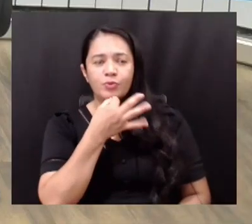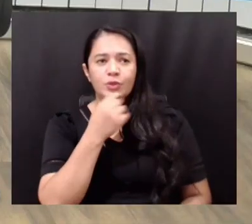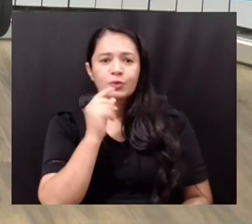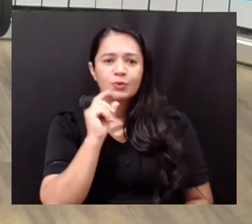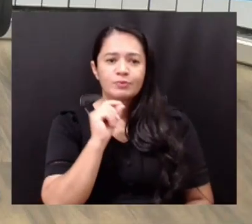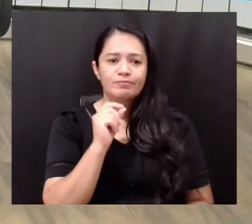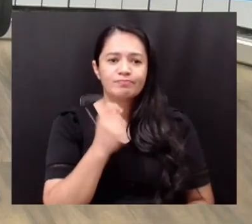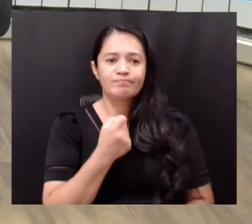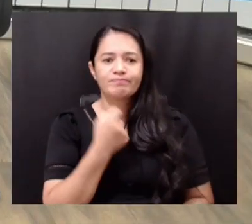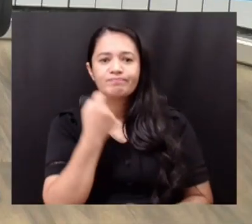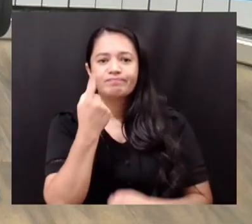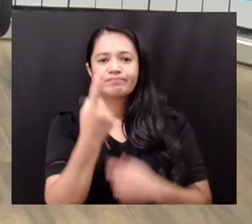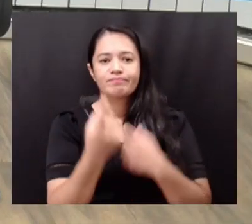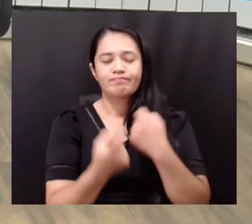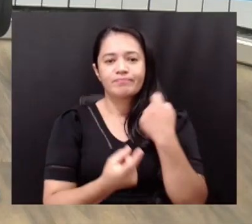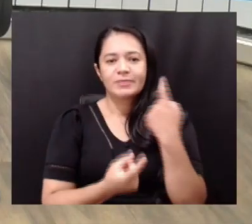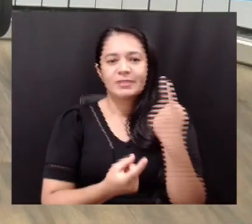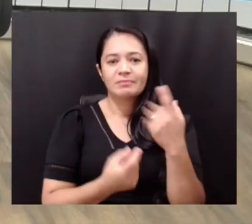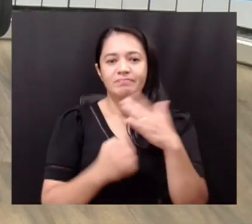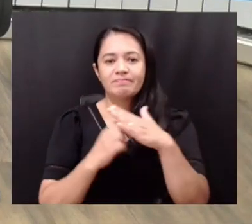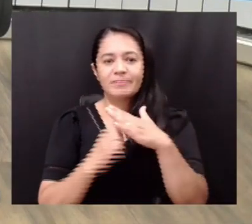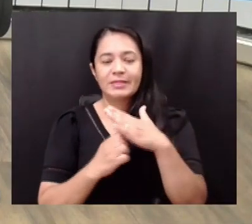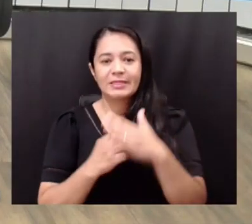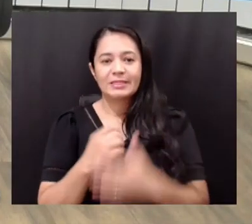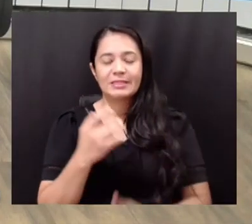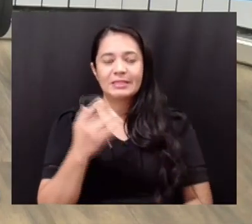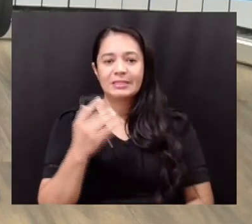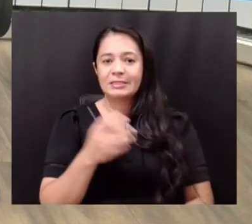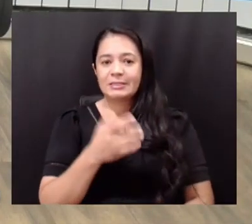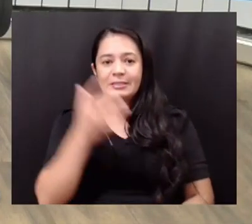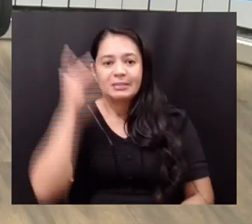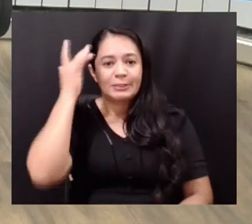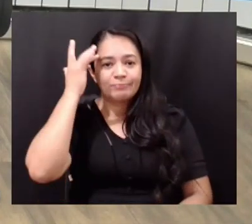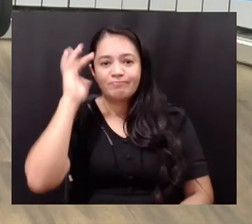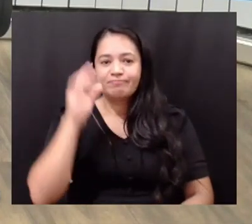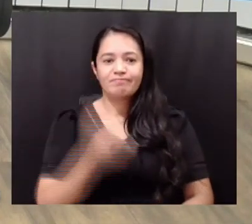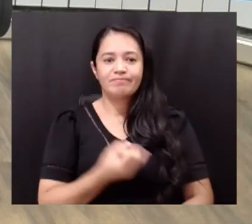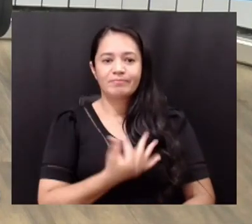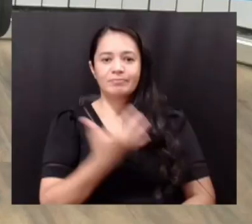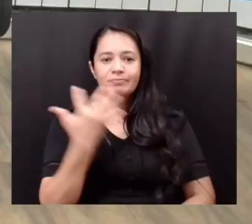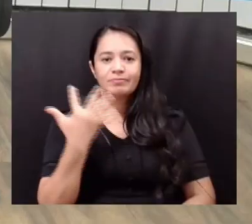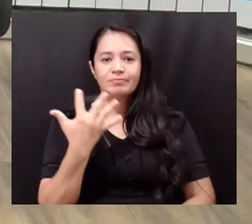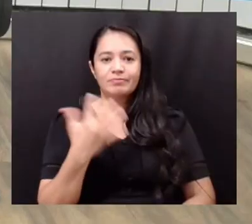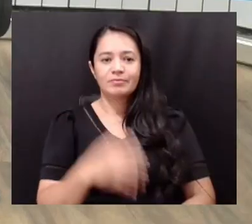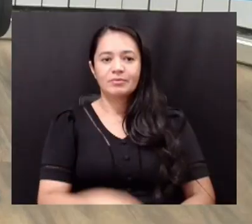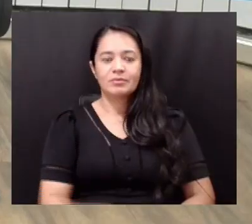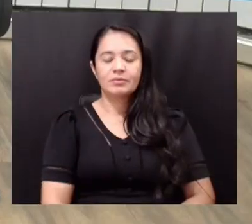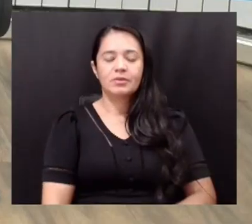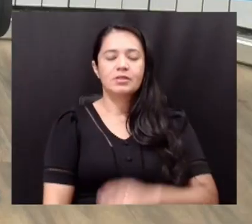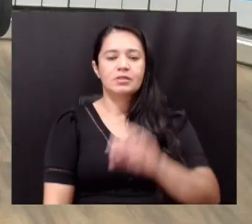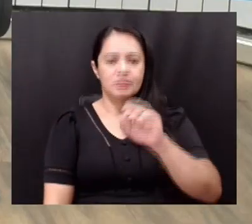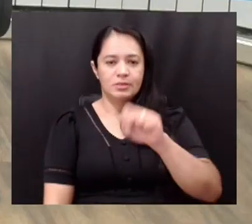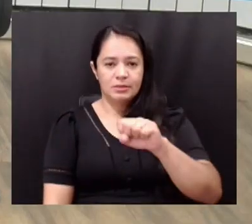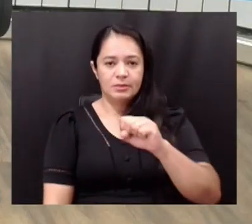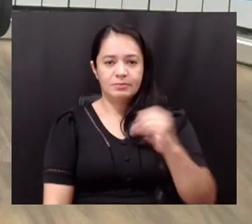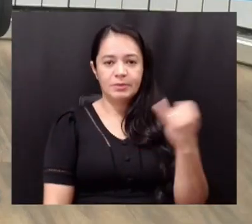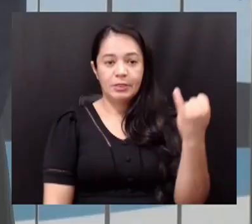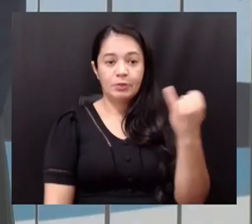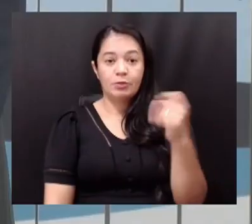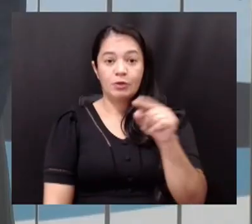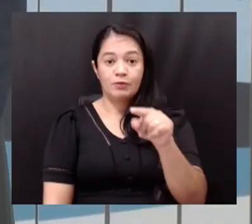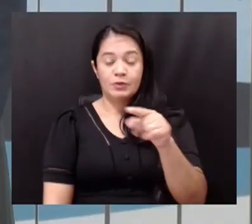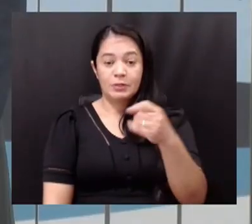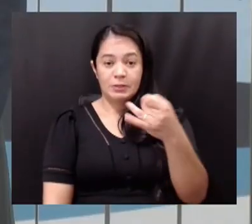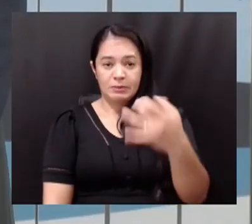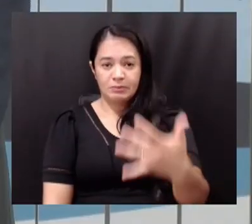não se deram conta desses números. Sim, é muito importante você tocar nesse aspecto,